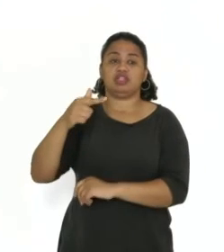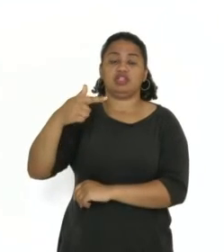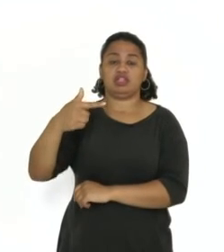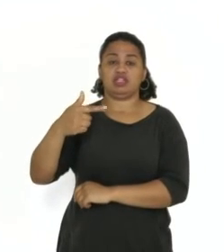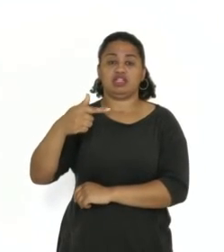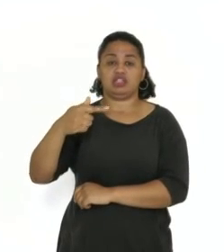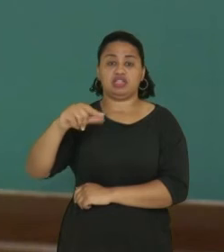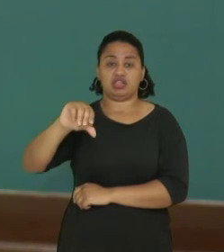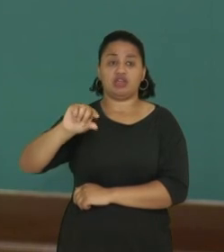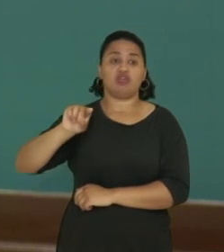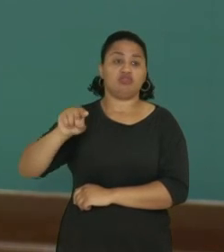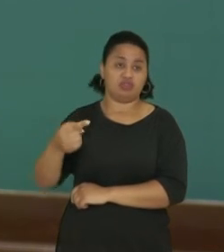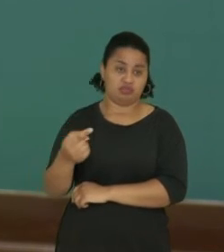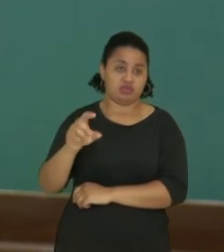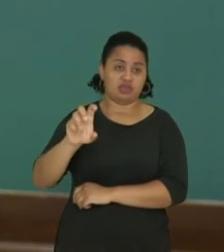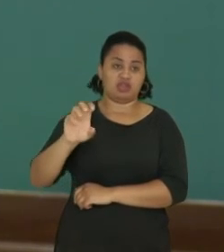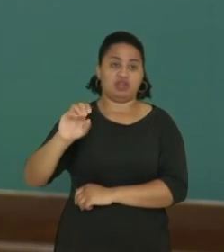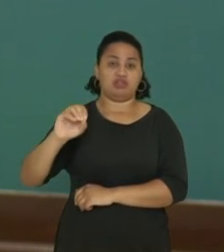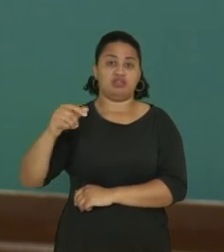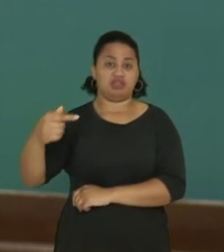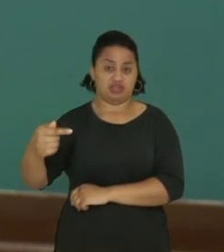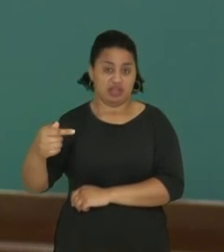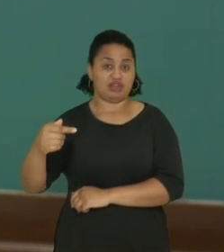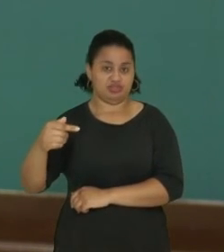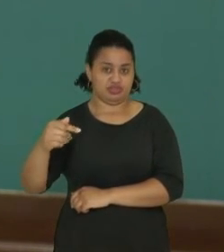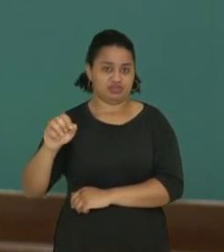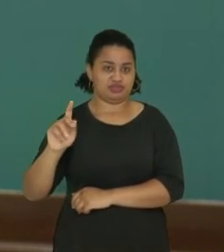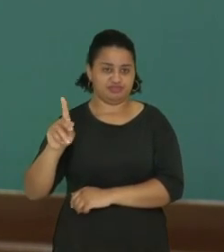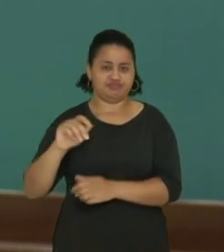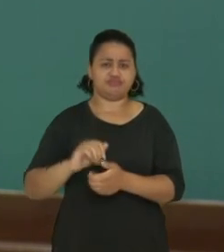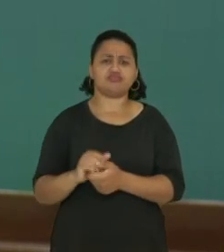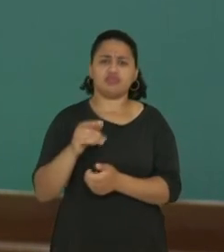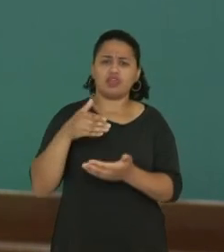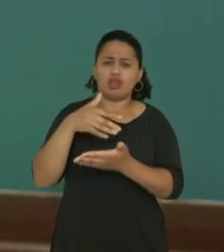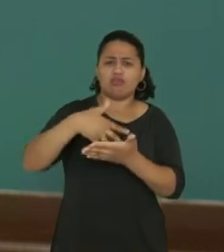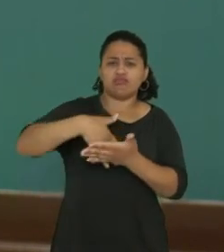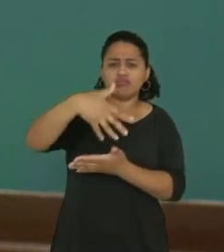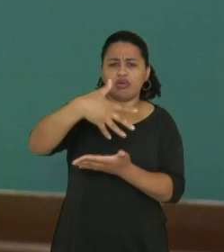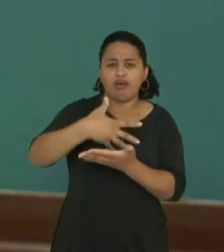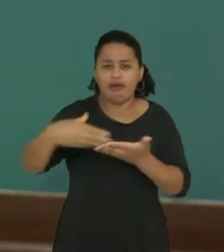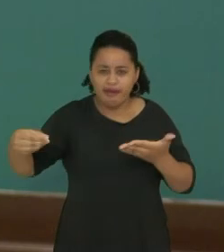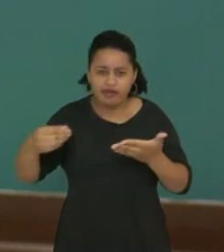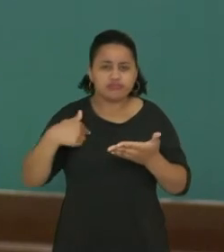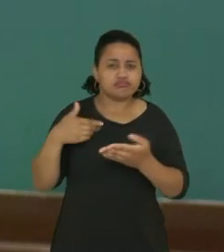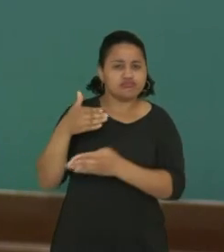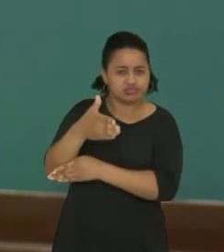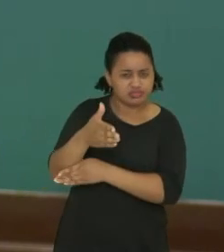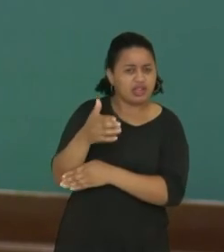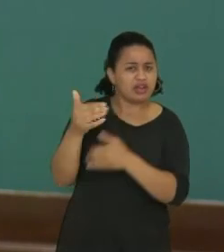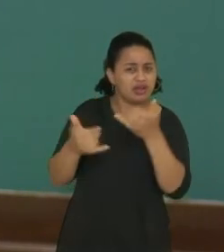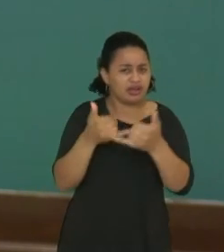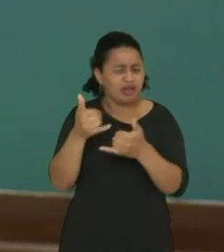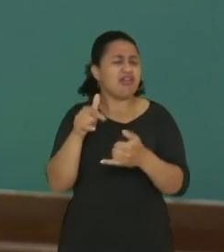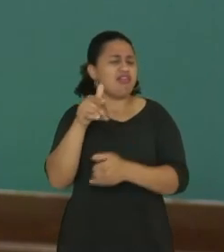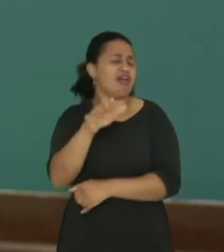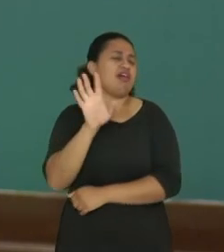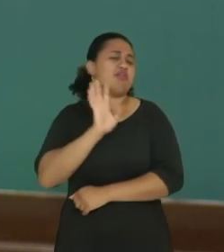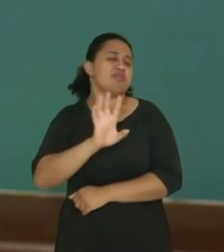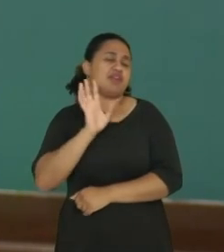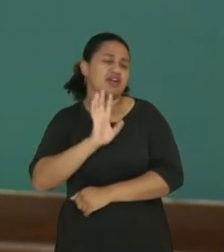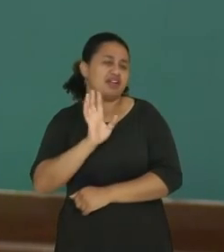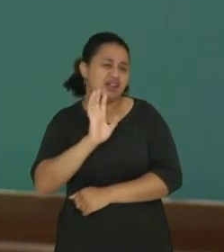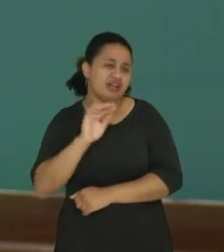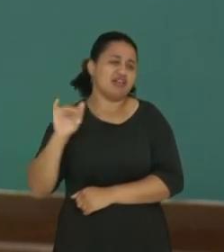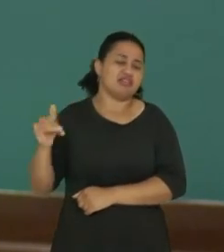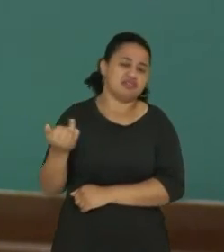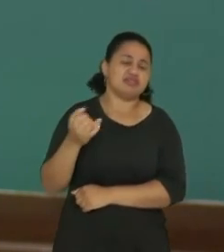79.507 metros cúbicos, tá bom? Então, tá joia. Você já jogou uma TIFC? Já entrou lá naquela plataforma? Vai lá, bem bacana, bem divertido.